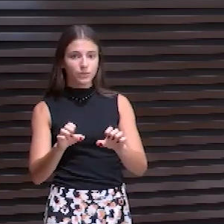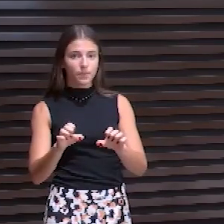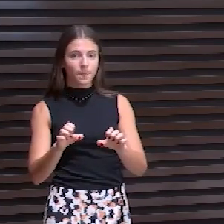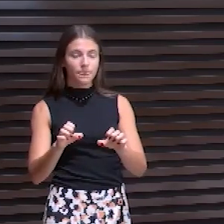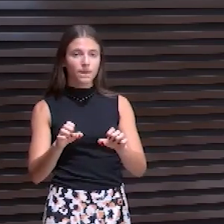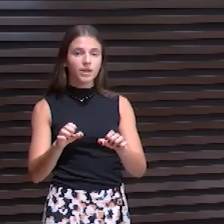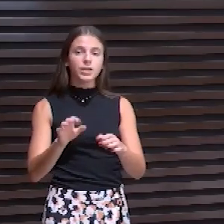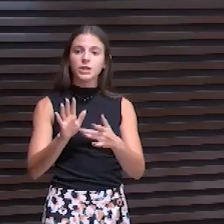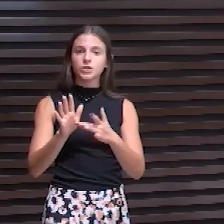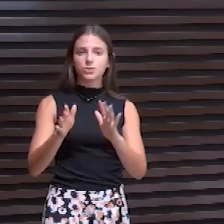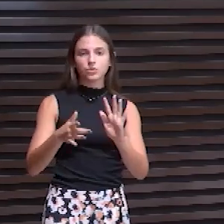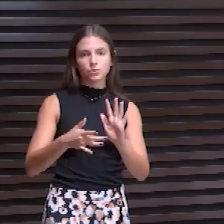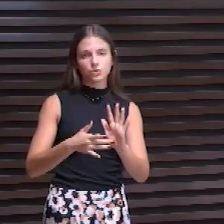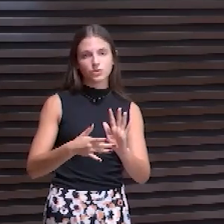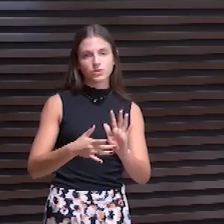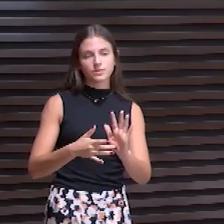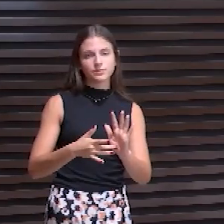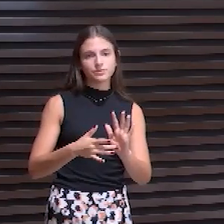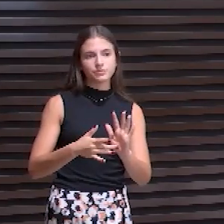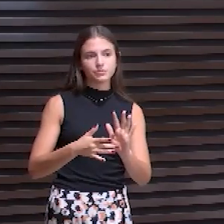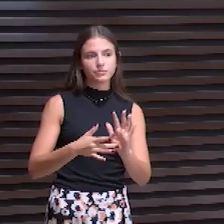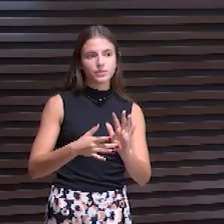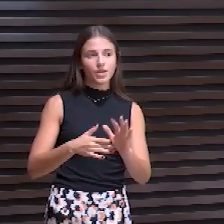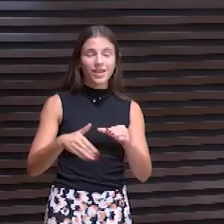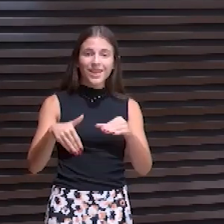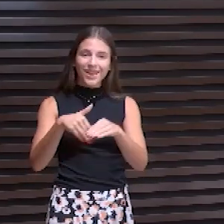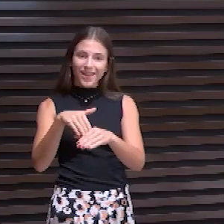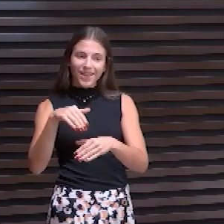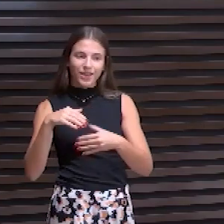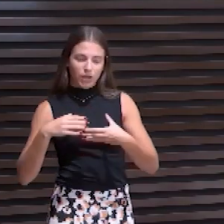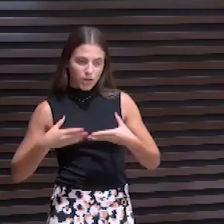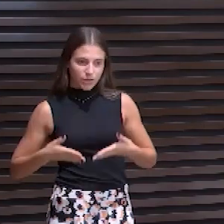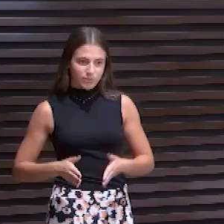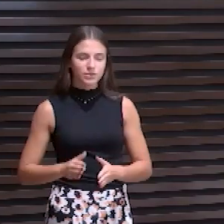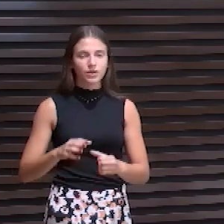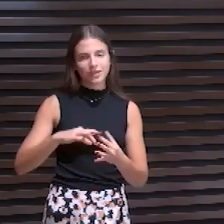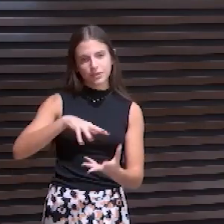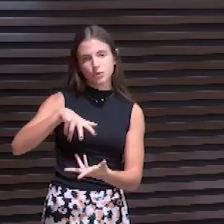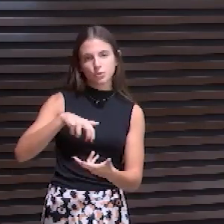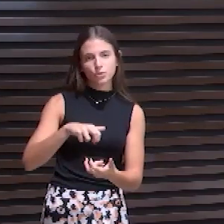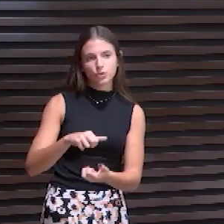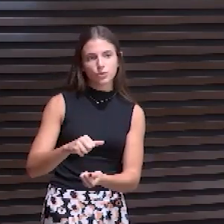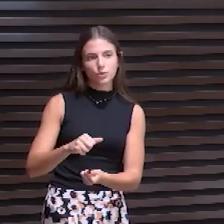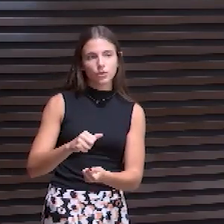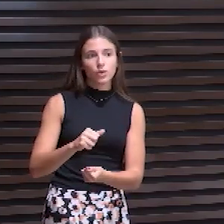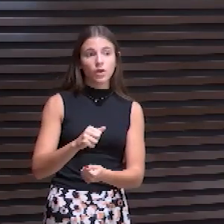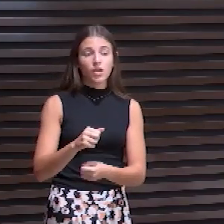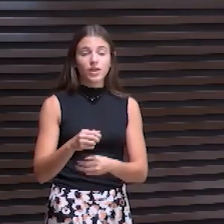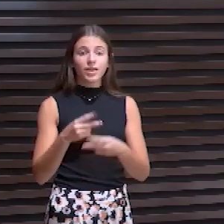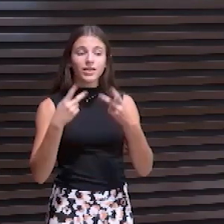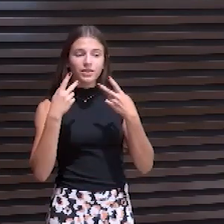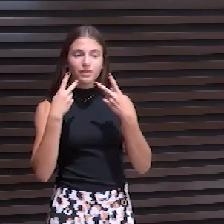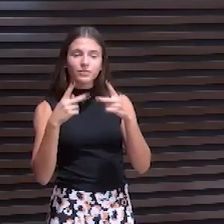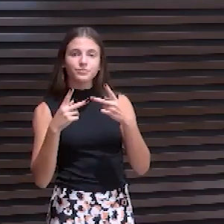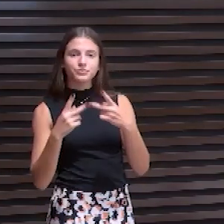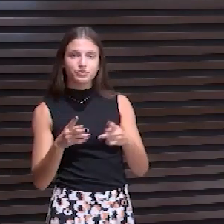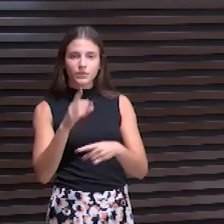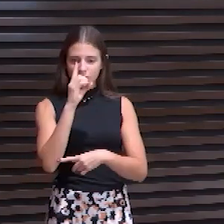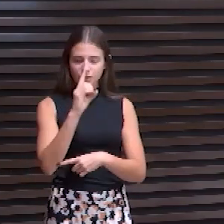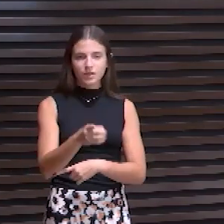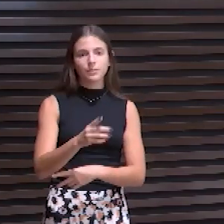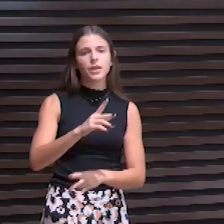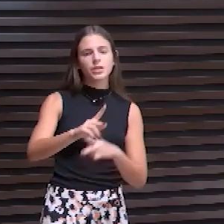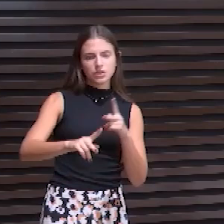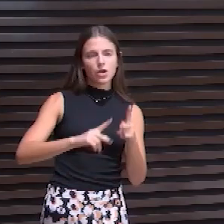Jesus em carne aqui nessa terra, e ele ensinando diretamente as multidões e os